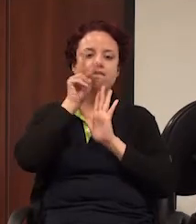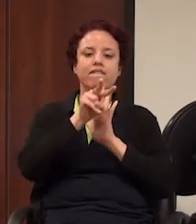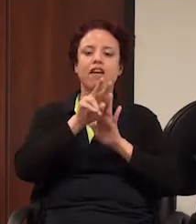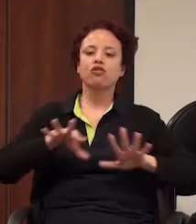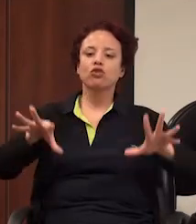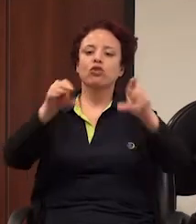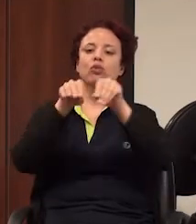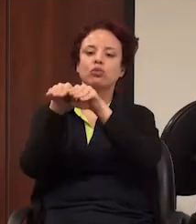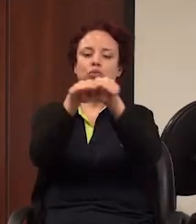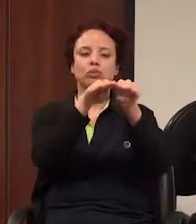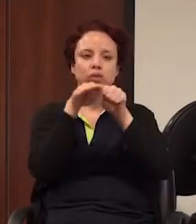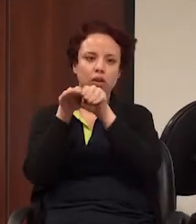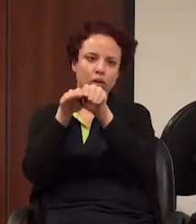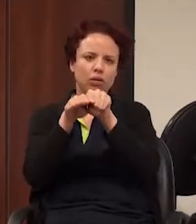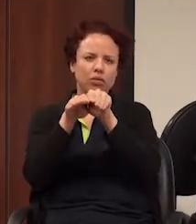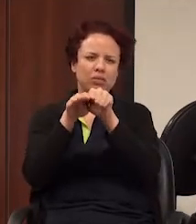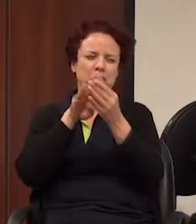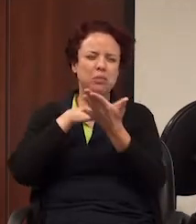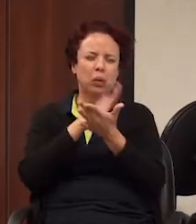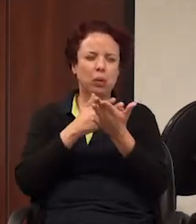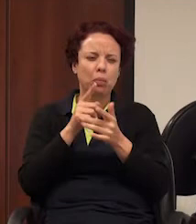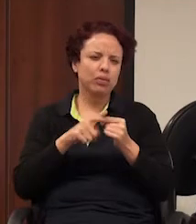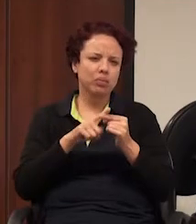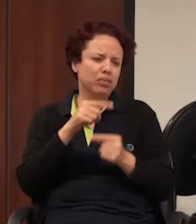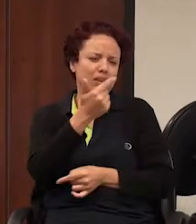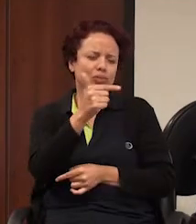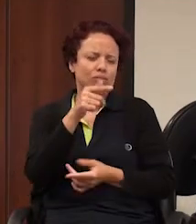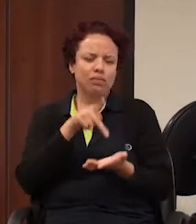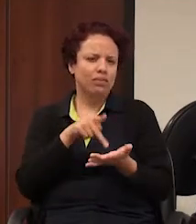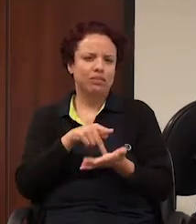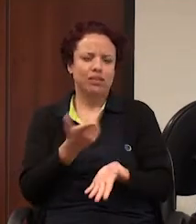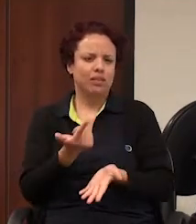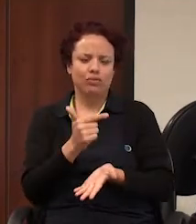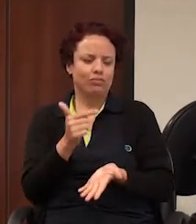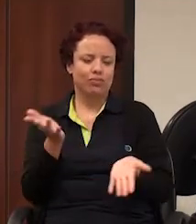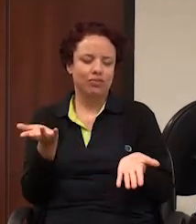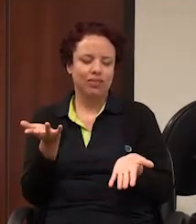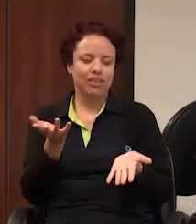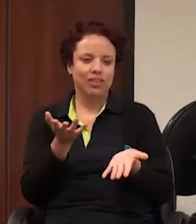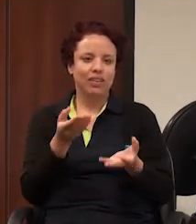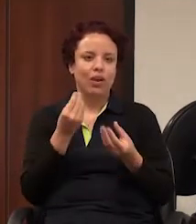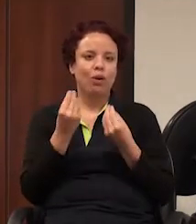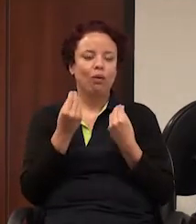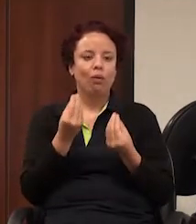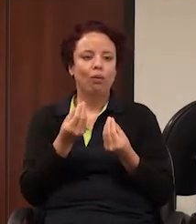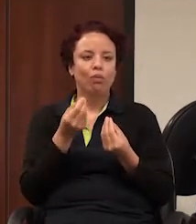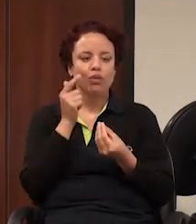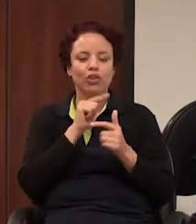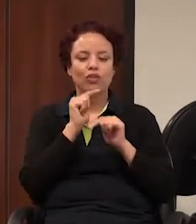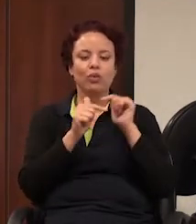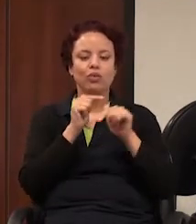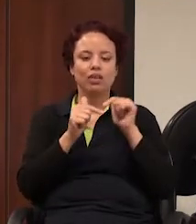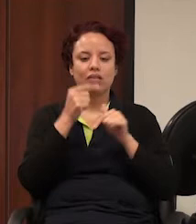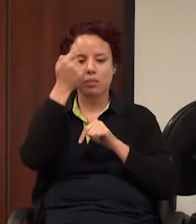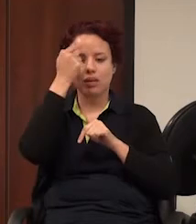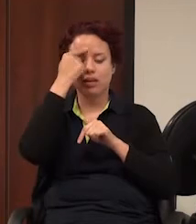Não era? Nunca foi? Nunca será? Né. Como é que vamos conseguir trabalhar isso?